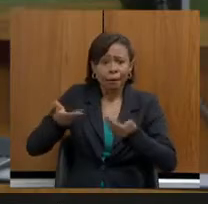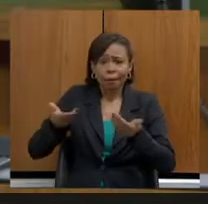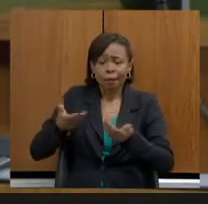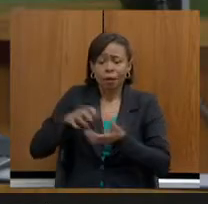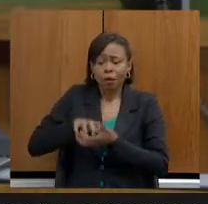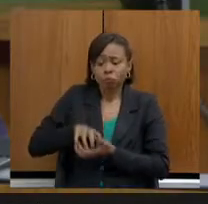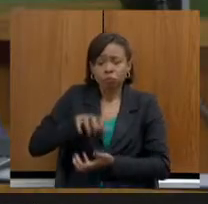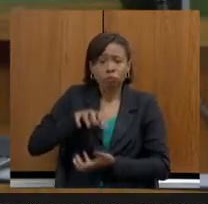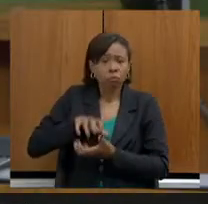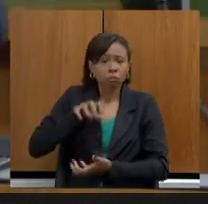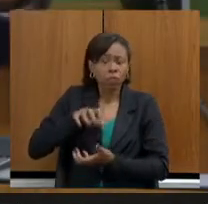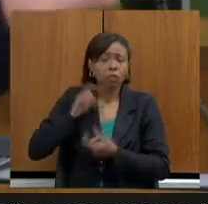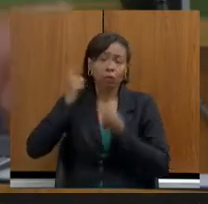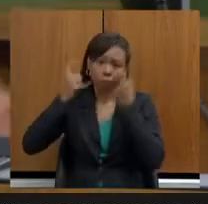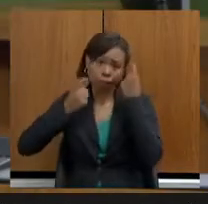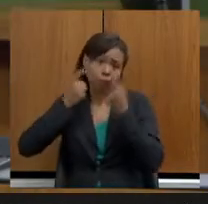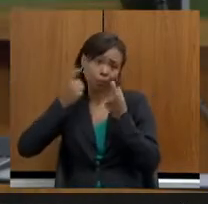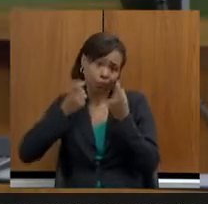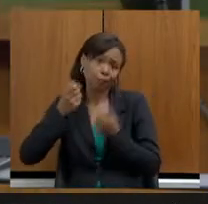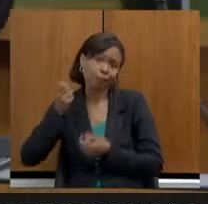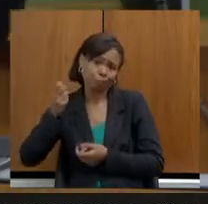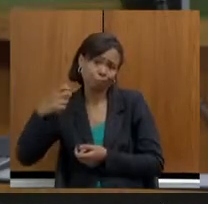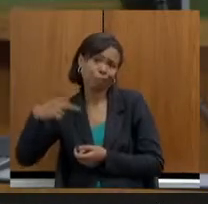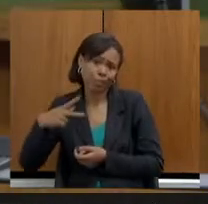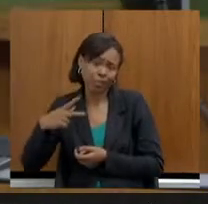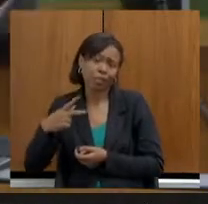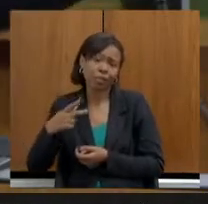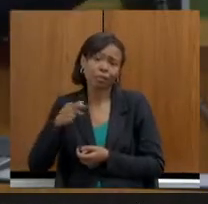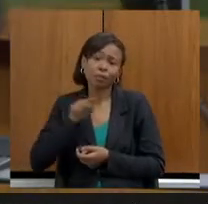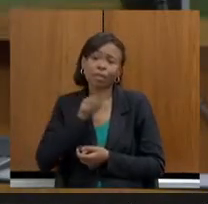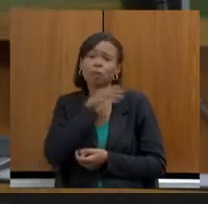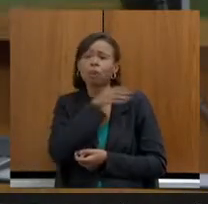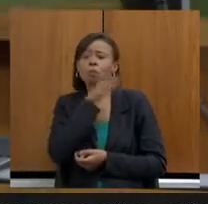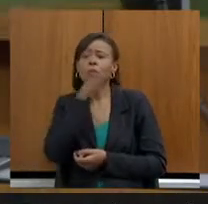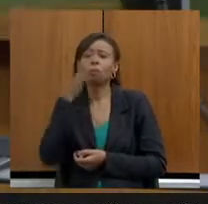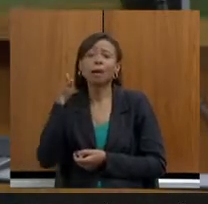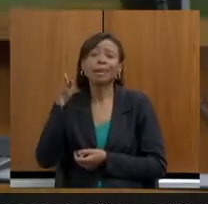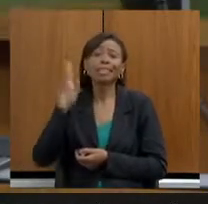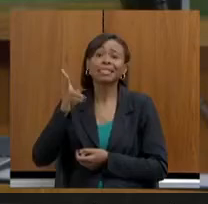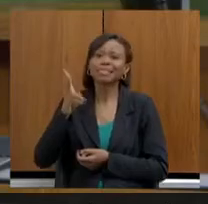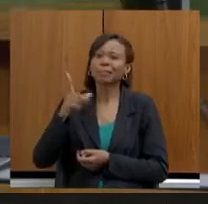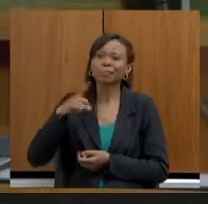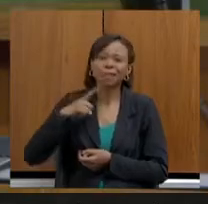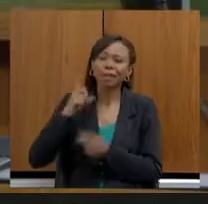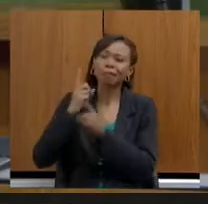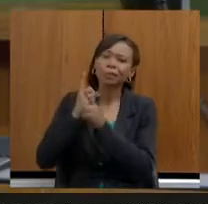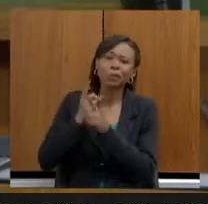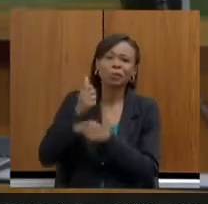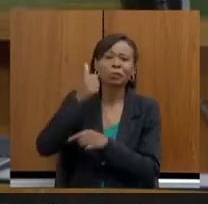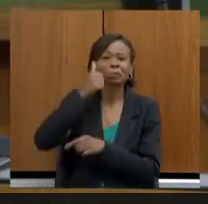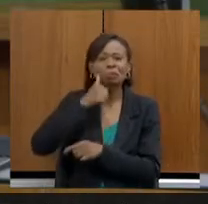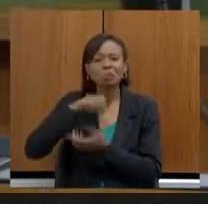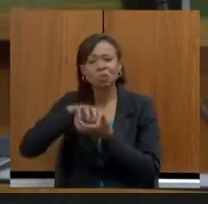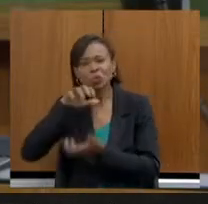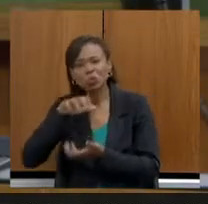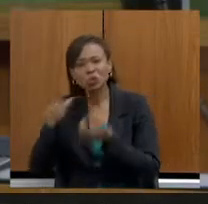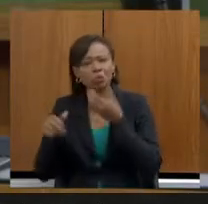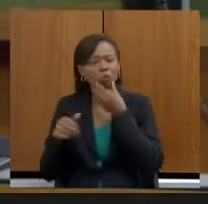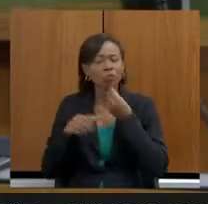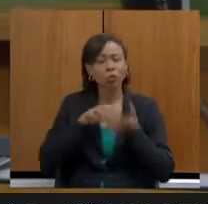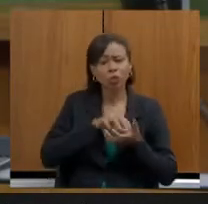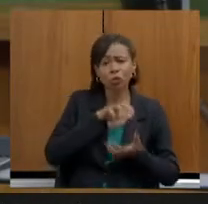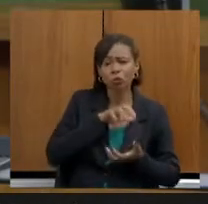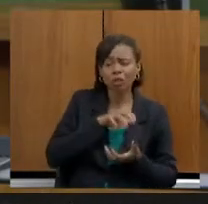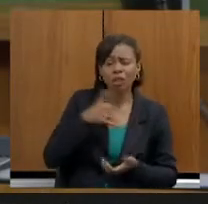essa preocupação né e a gente que anda pelo Estado todo lado que você passa sempre é uma pessoa dessa tá uma senhora um senhor